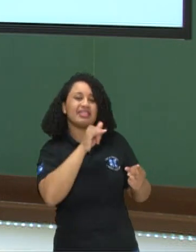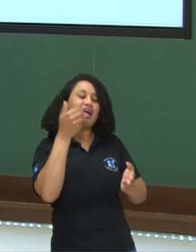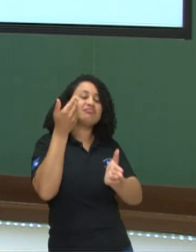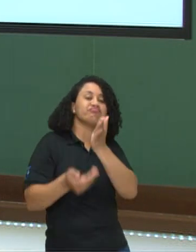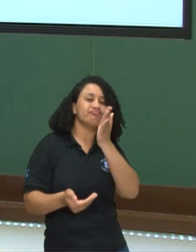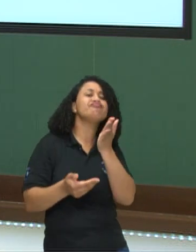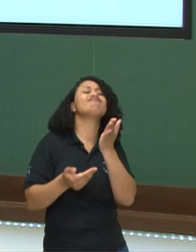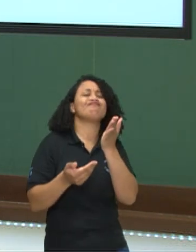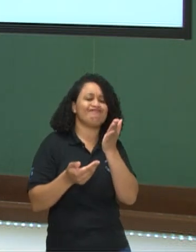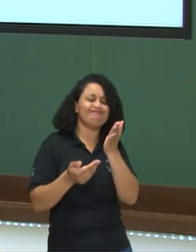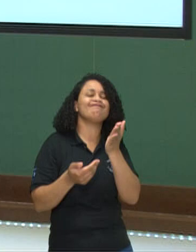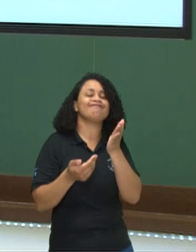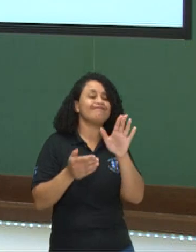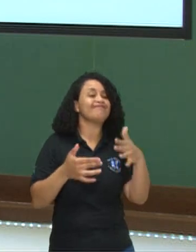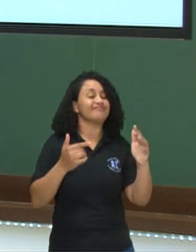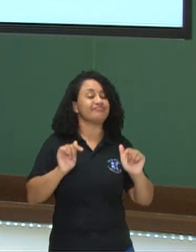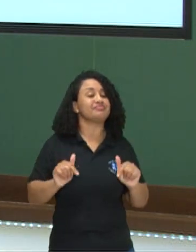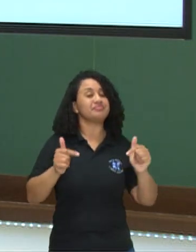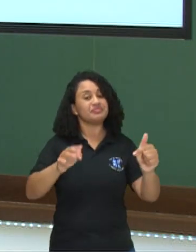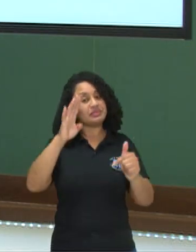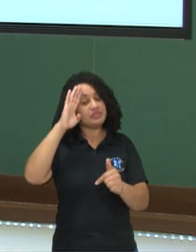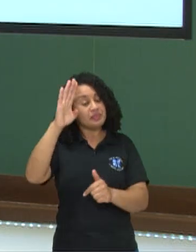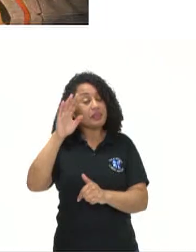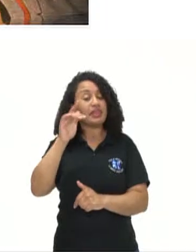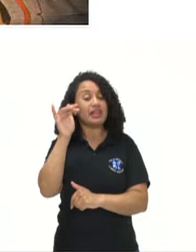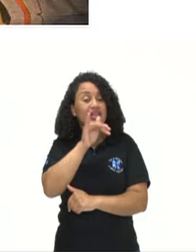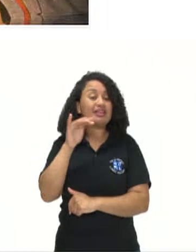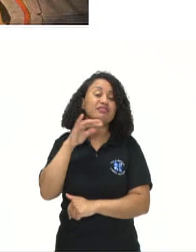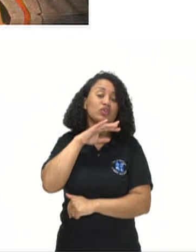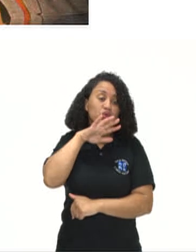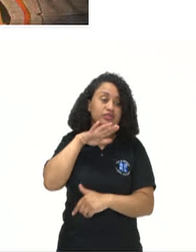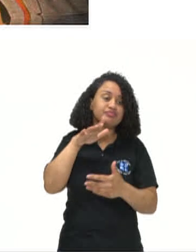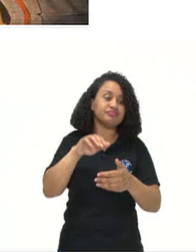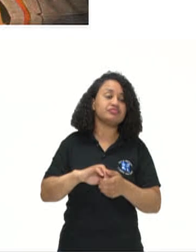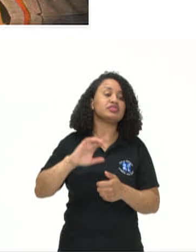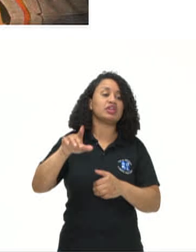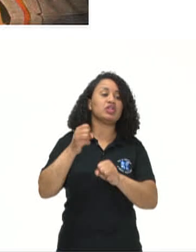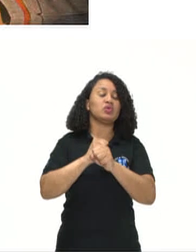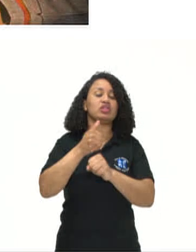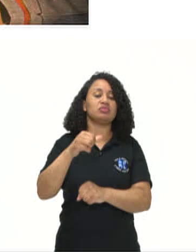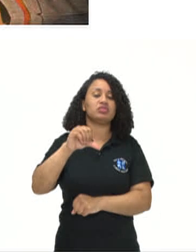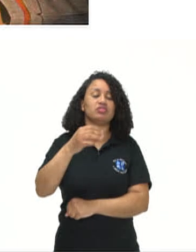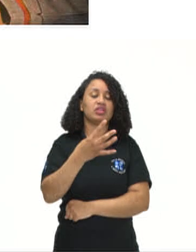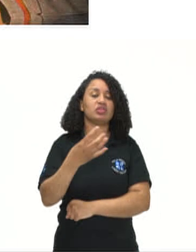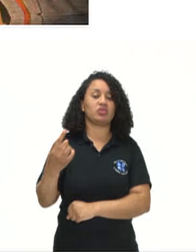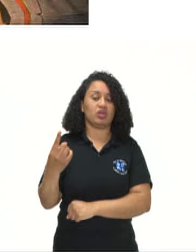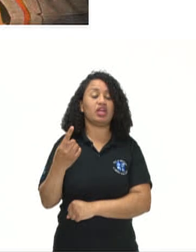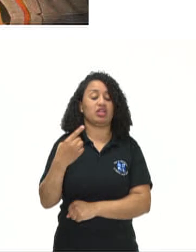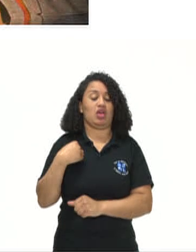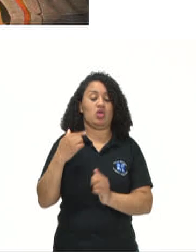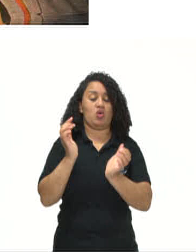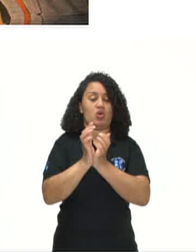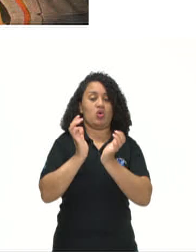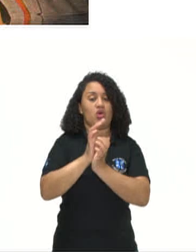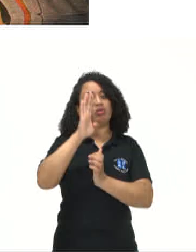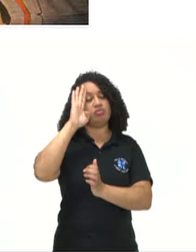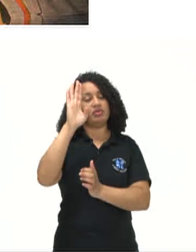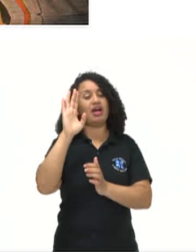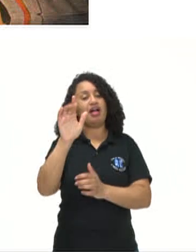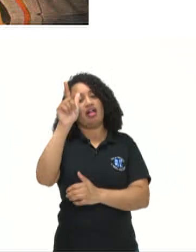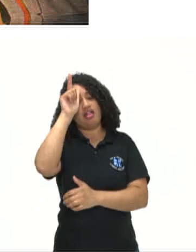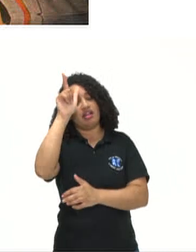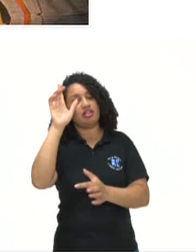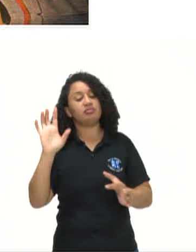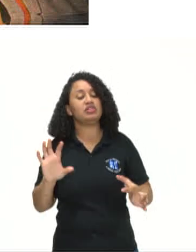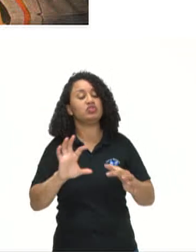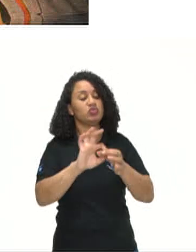italiano foi muito ruim. E aí, ao longo de 1941, tropas alemãs se juntaram